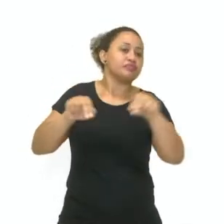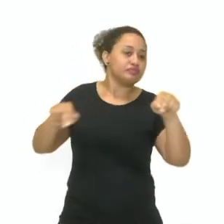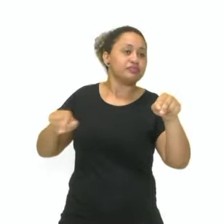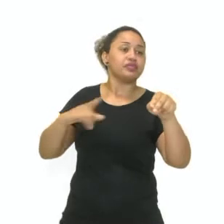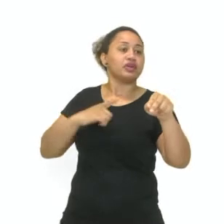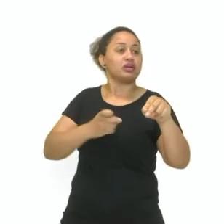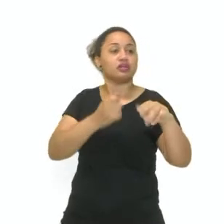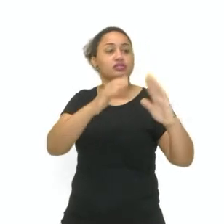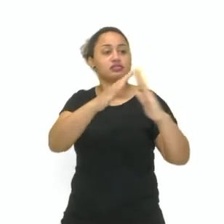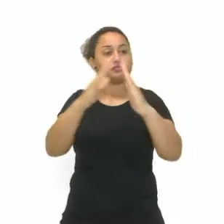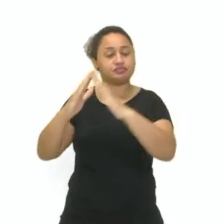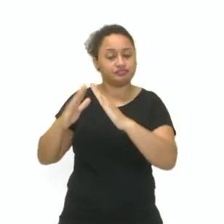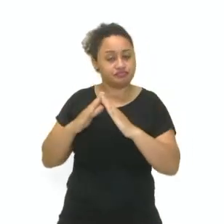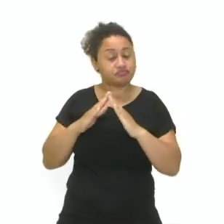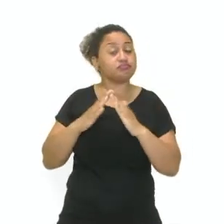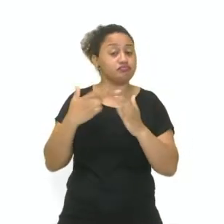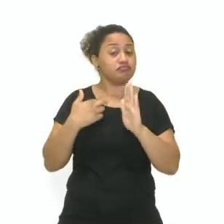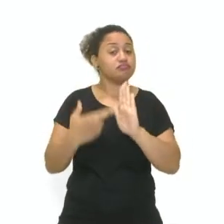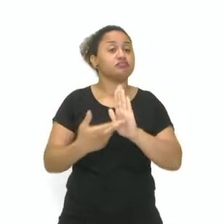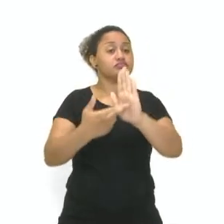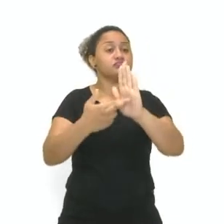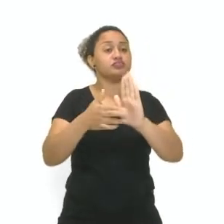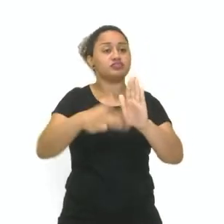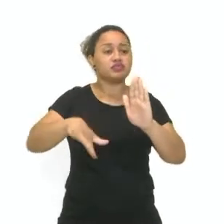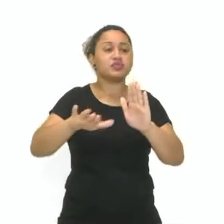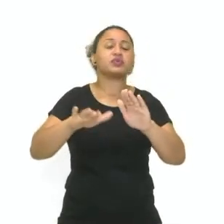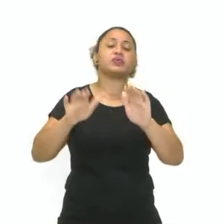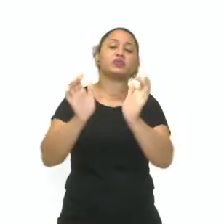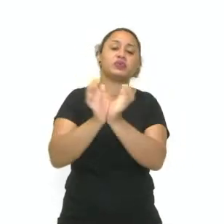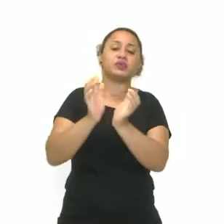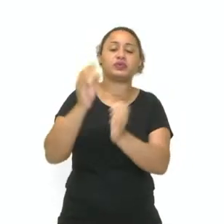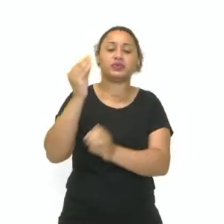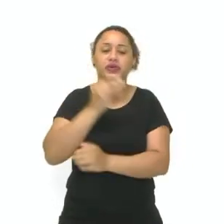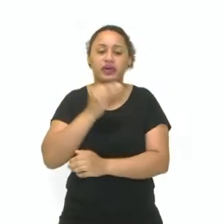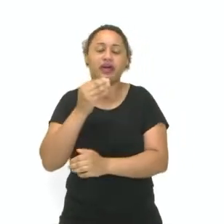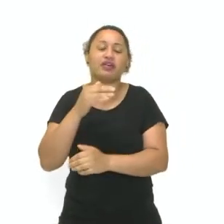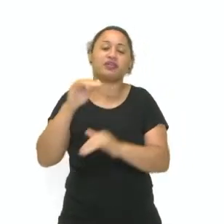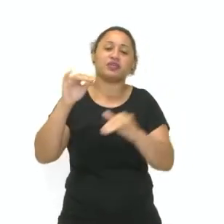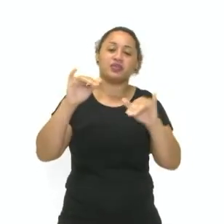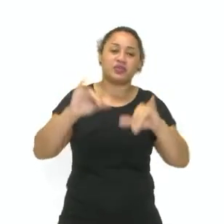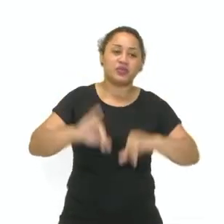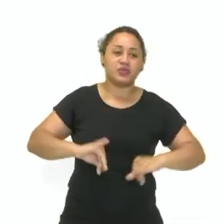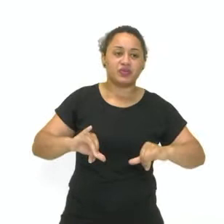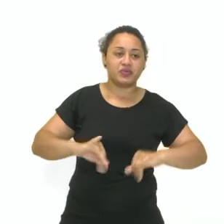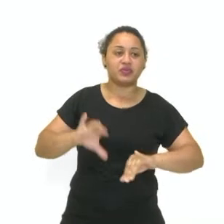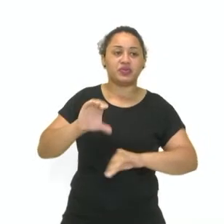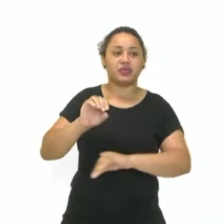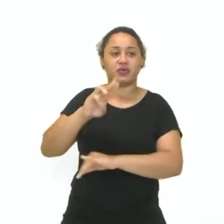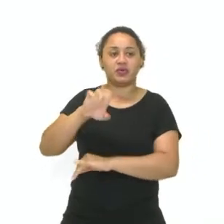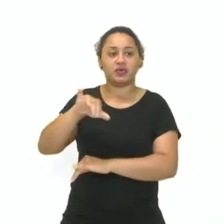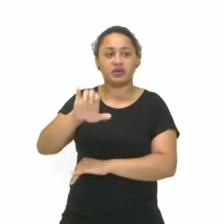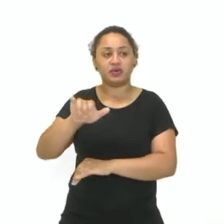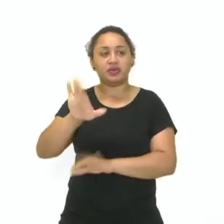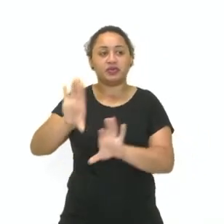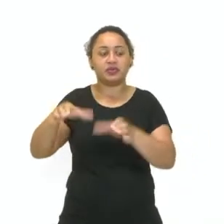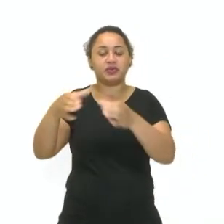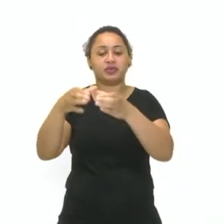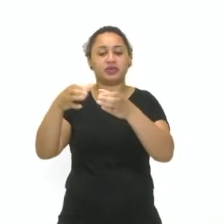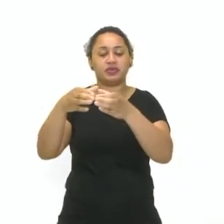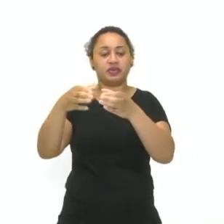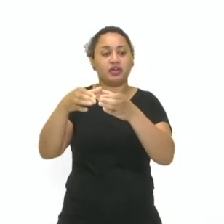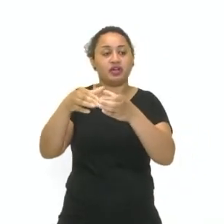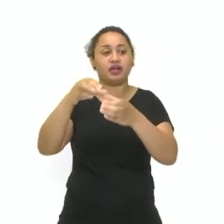habitantes, representados na sofrida curuminha da comunidade Maimazi. A impressão produzida